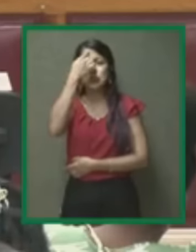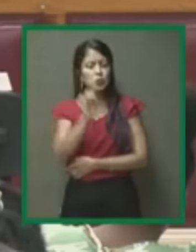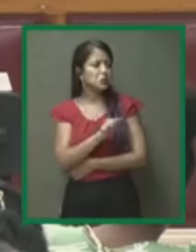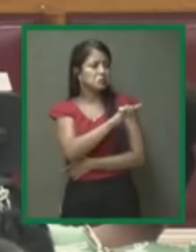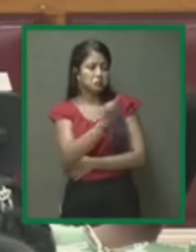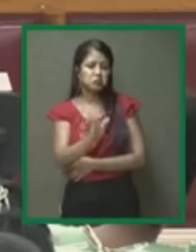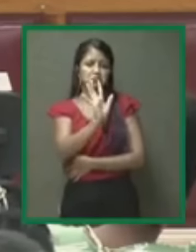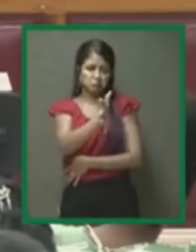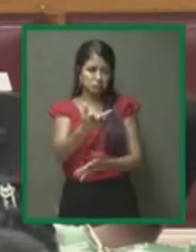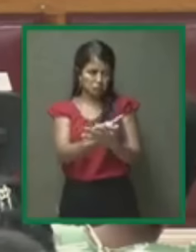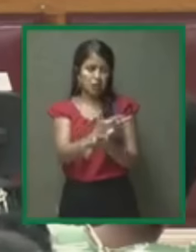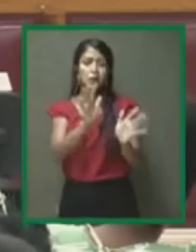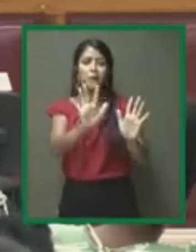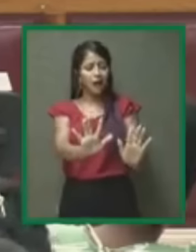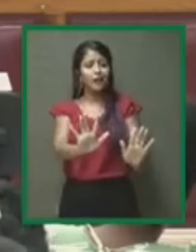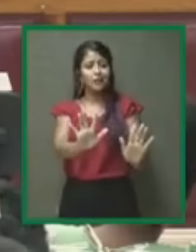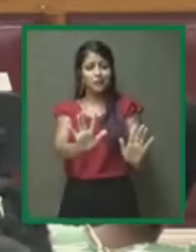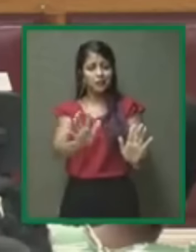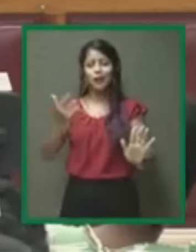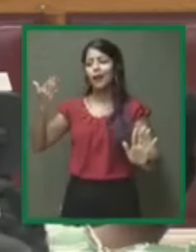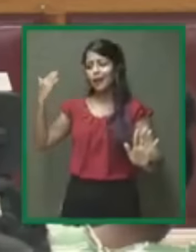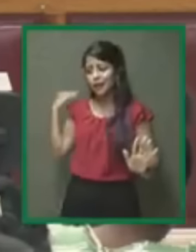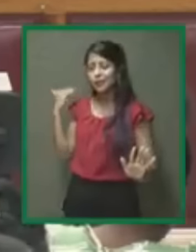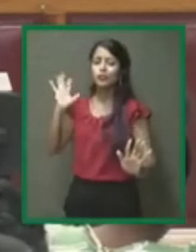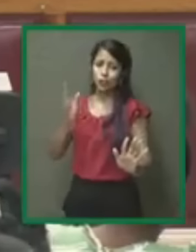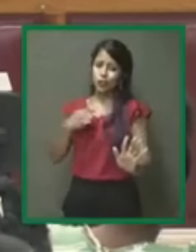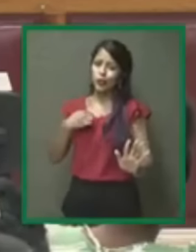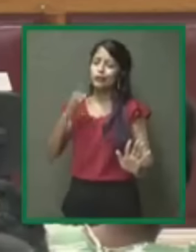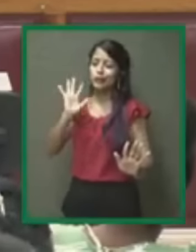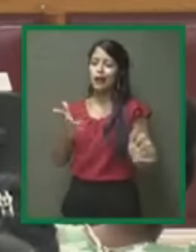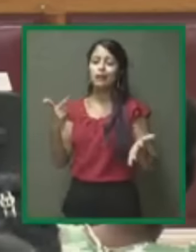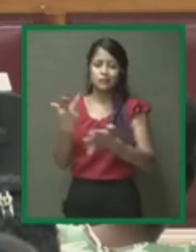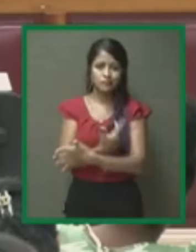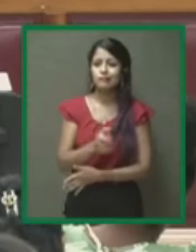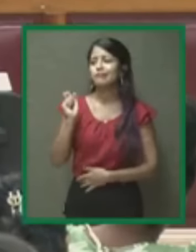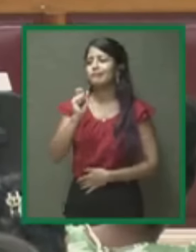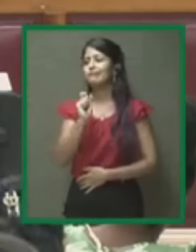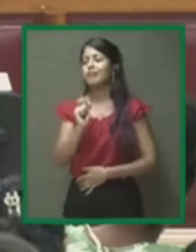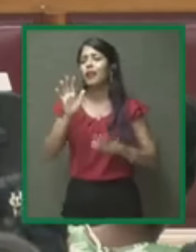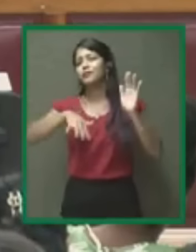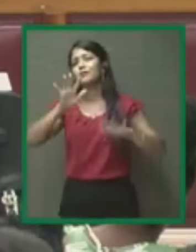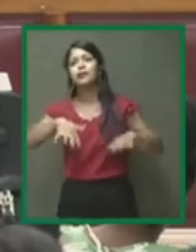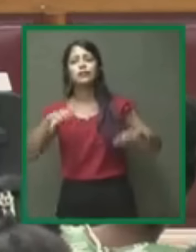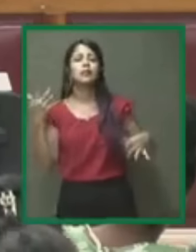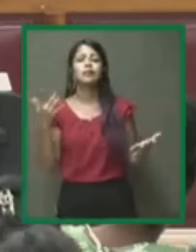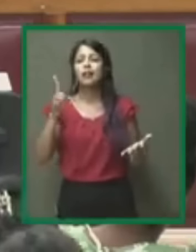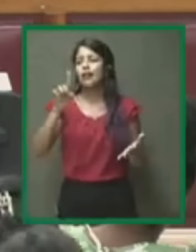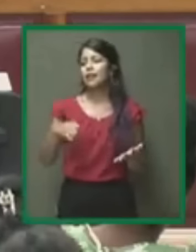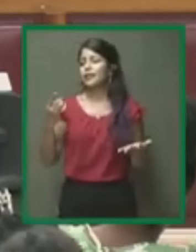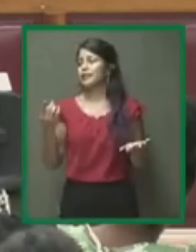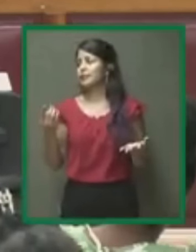vossas excelências, mas já aconteceu algumas vezes comigo da normalmente